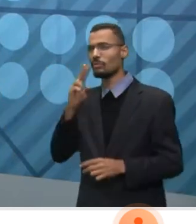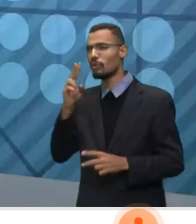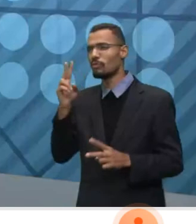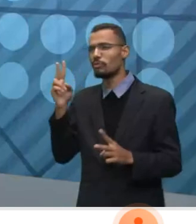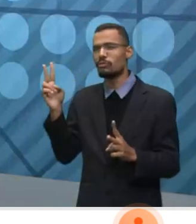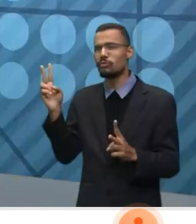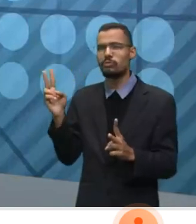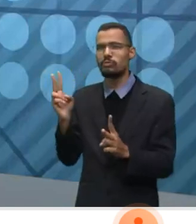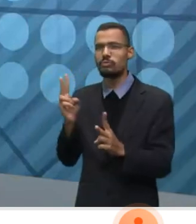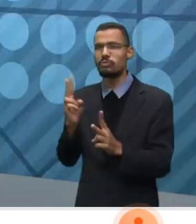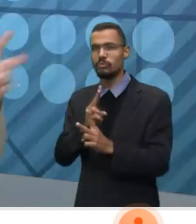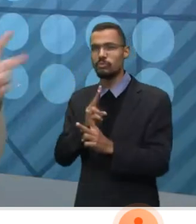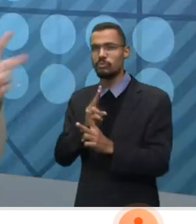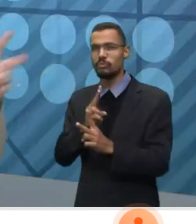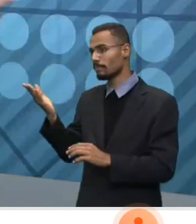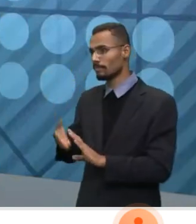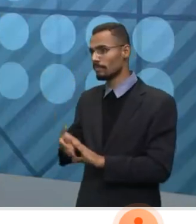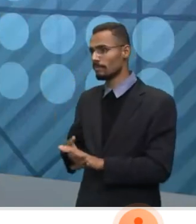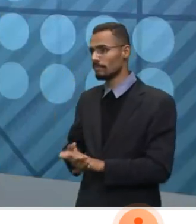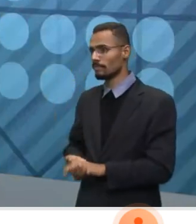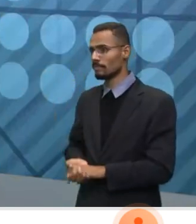Então, vento